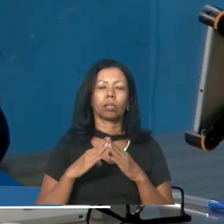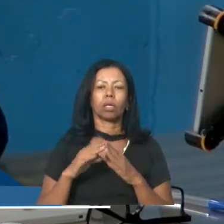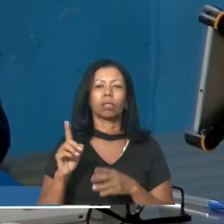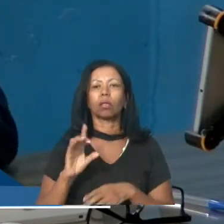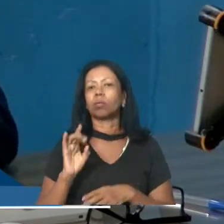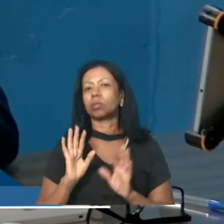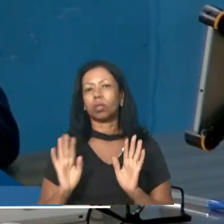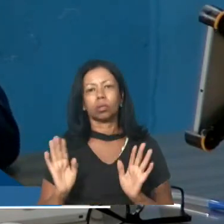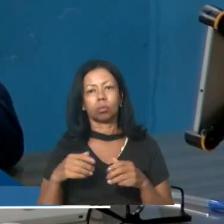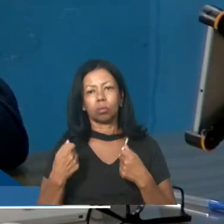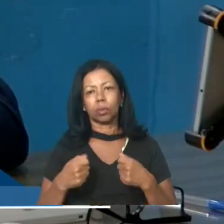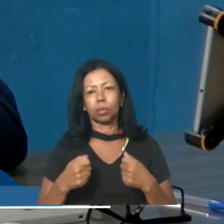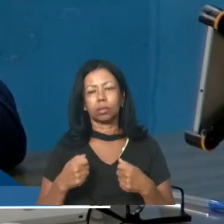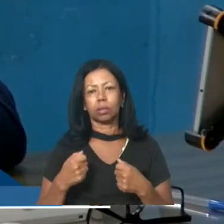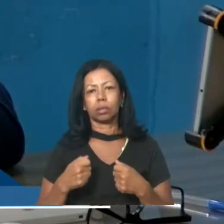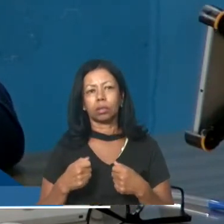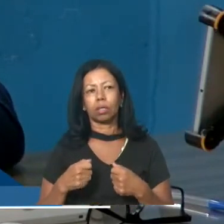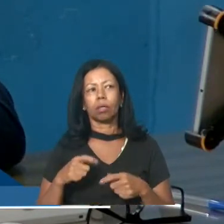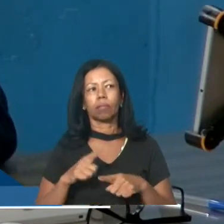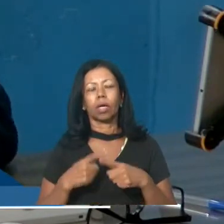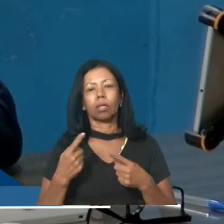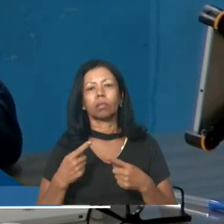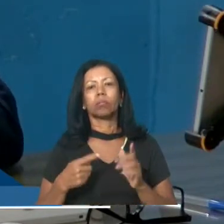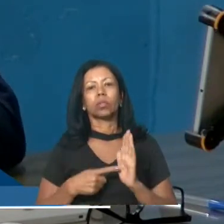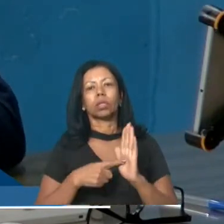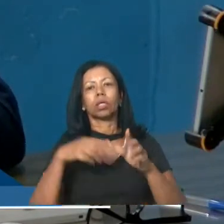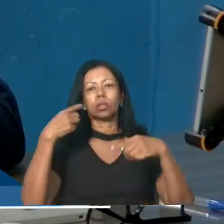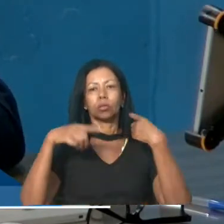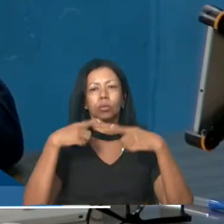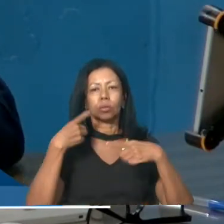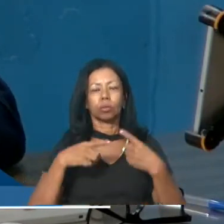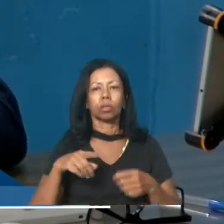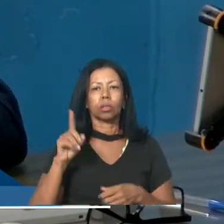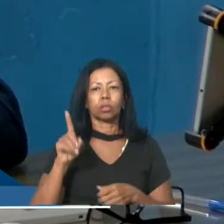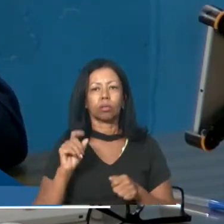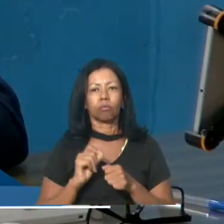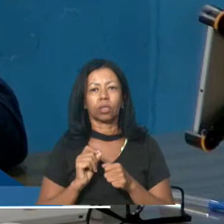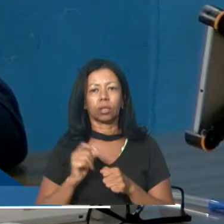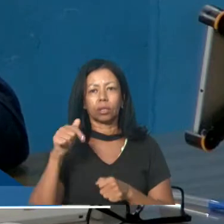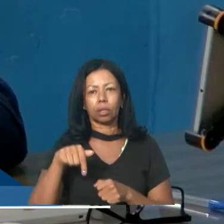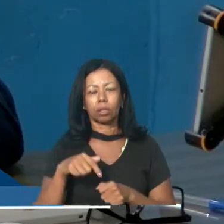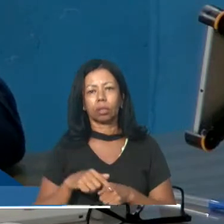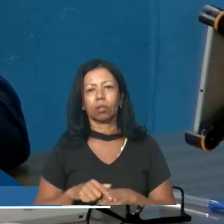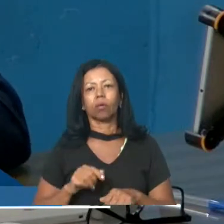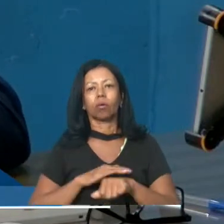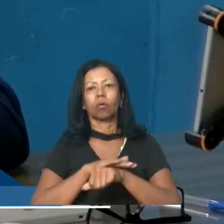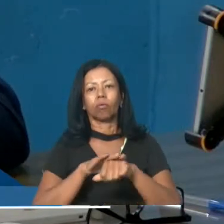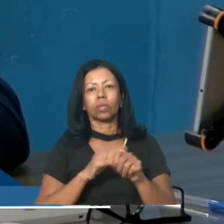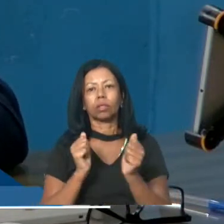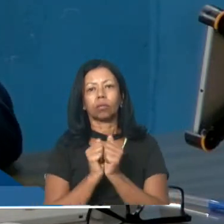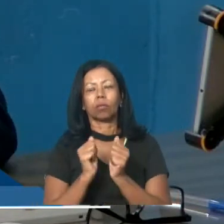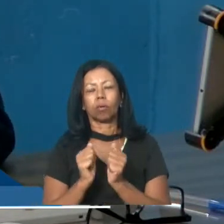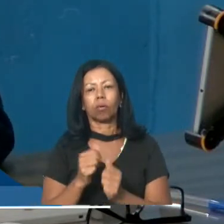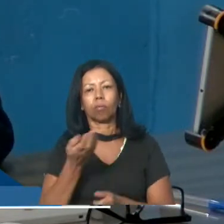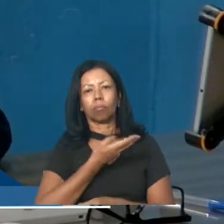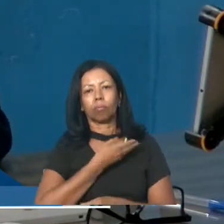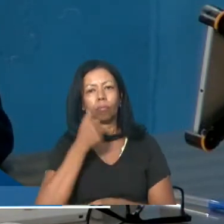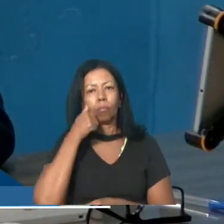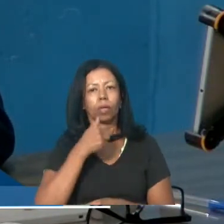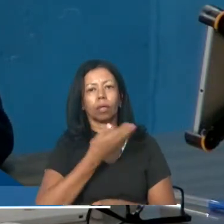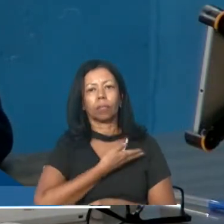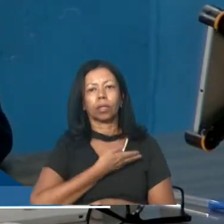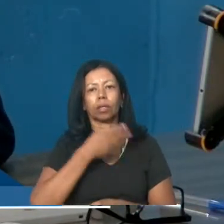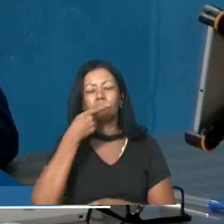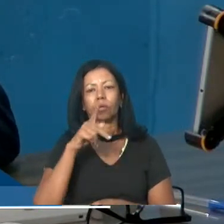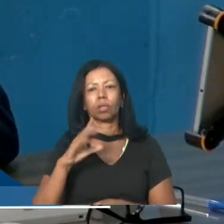é suficiente para a gente levar o que é discutido aqui, as decisões que são tomadas aqui. Conversando com uma amiga minha que morou na Europa, ela também falou o que é feito